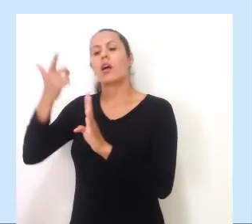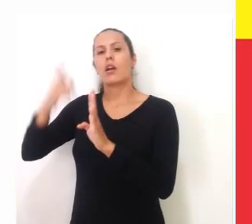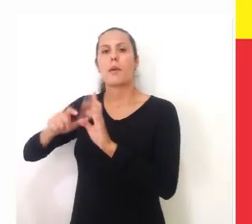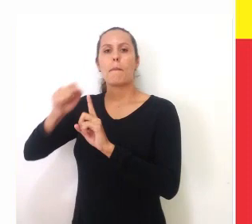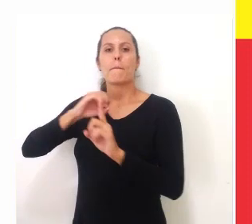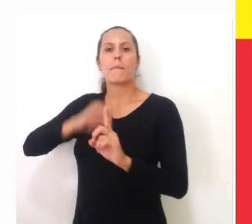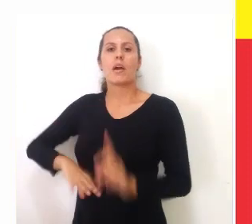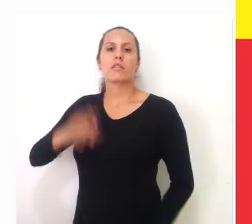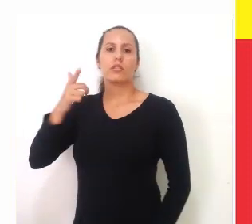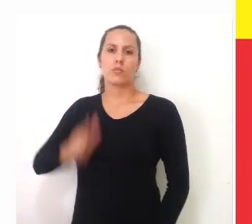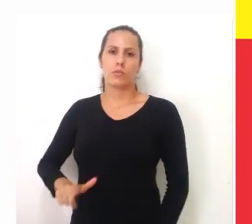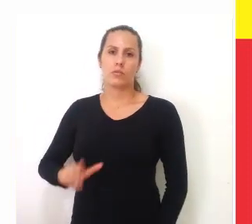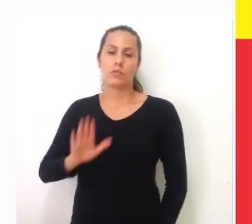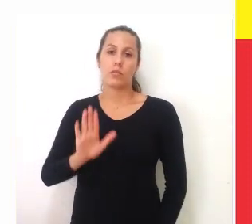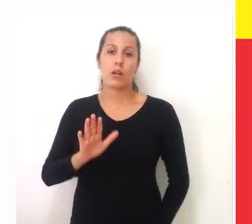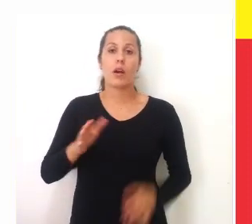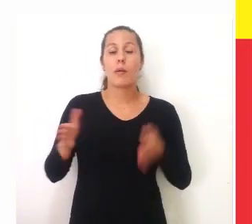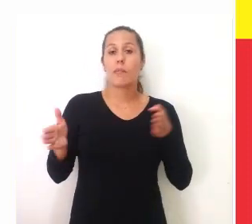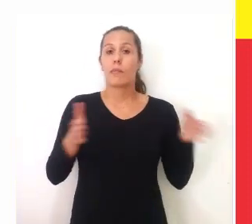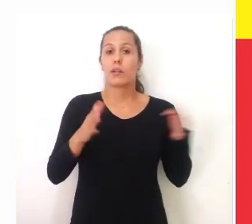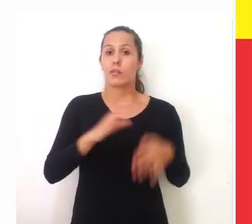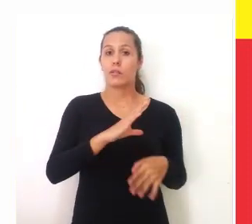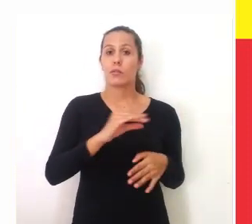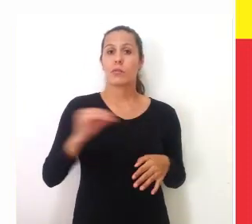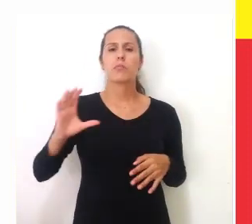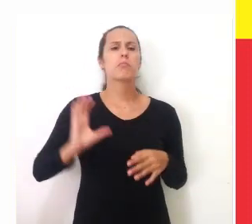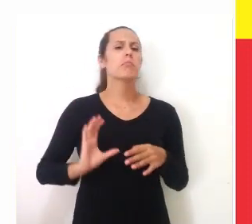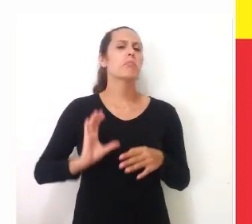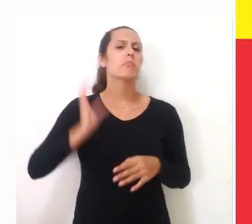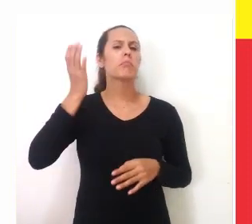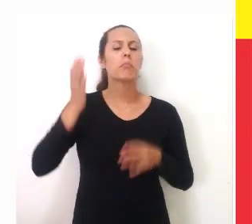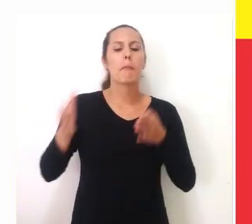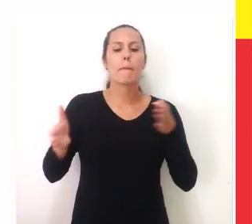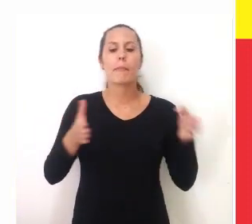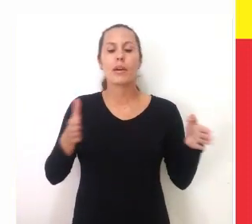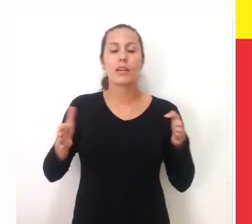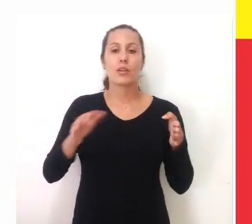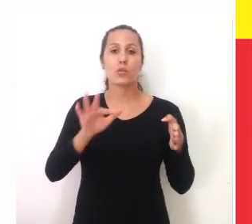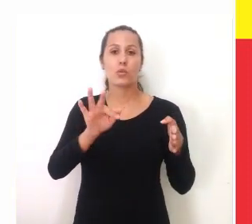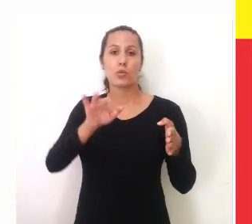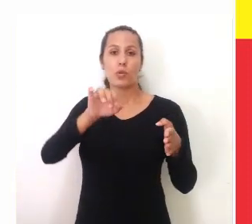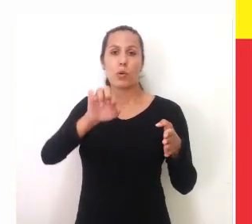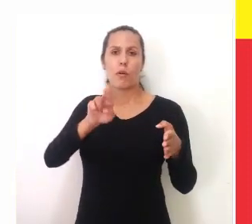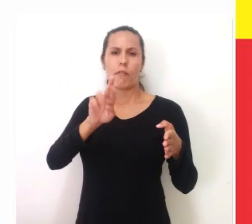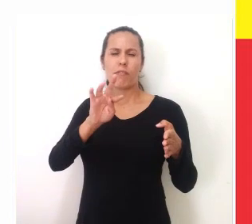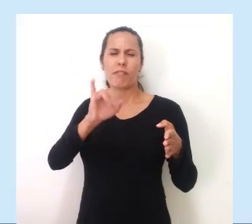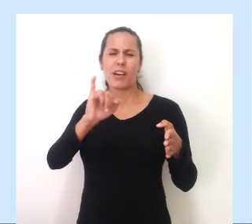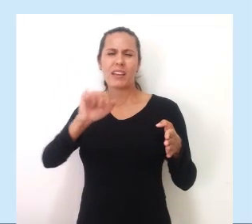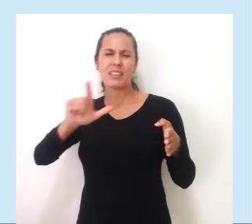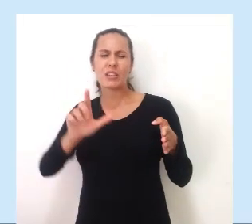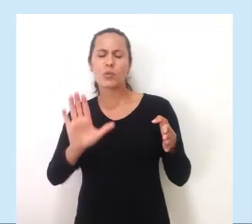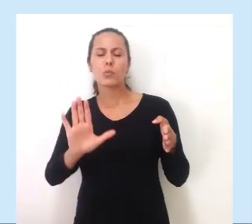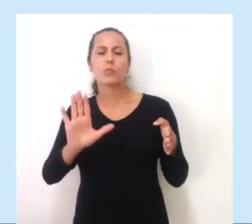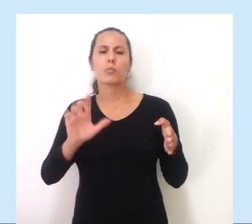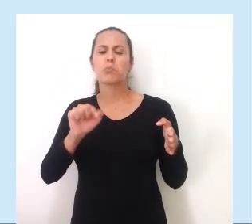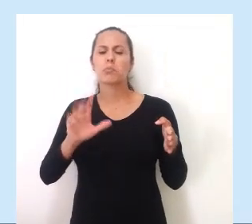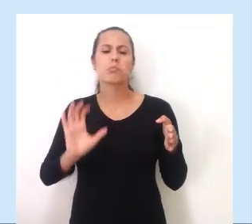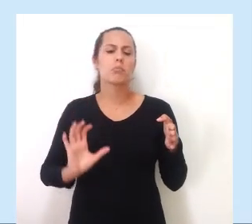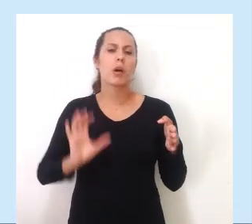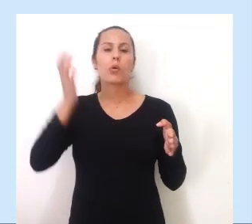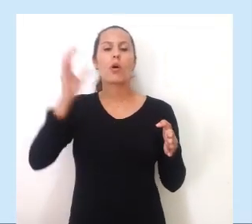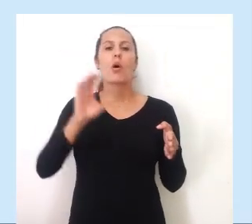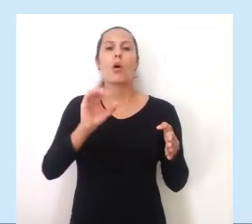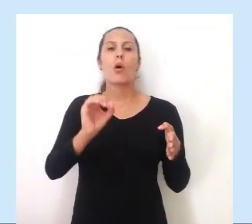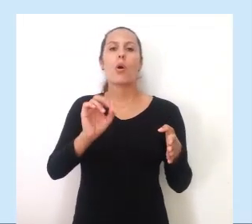E o período fértil é quando ocorre a ovulação. Oxi, e o